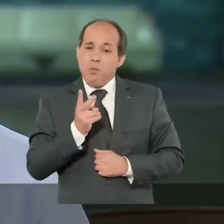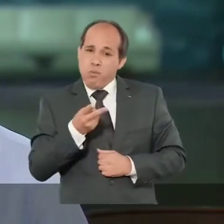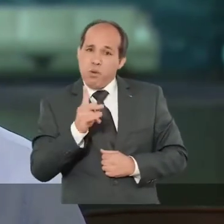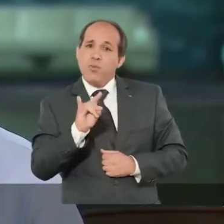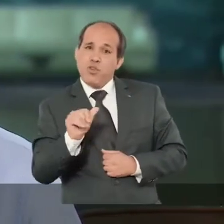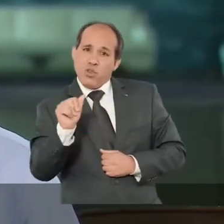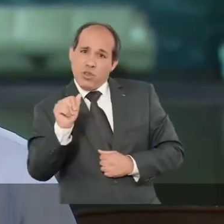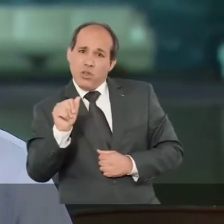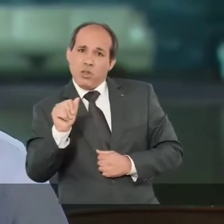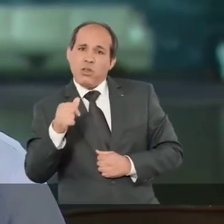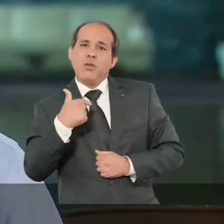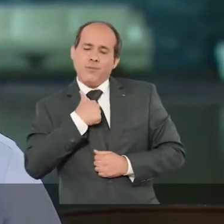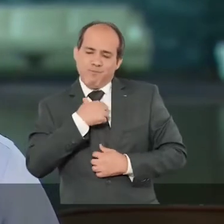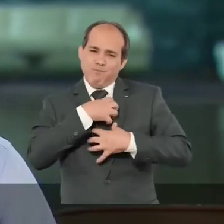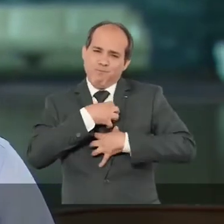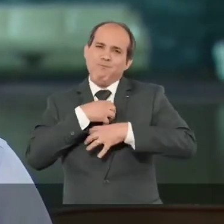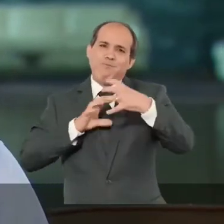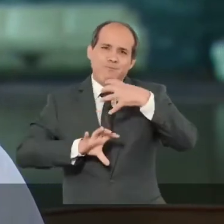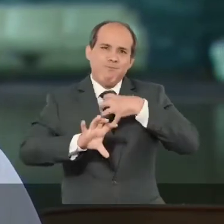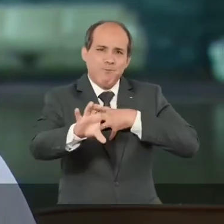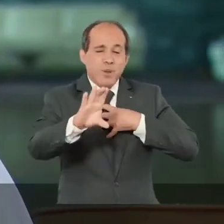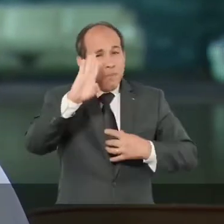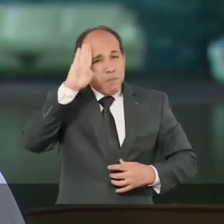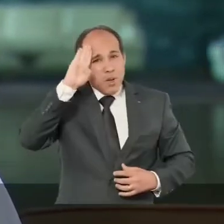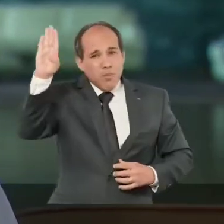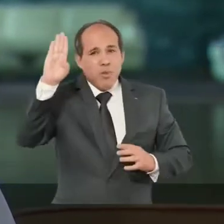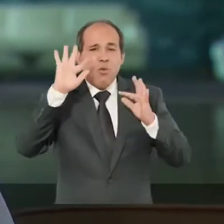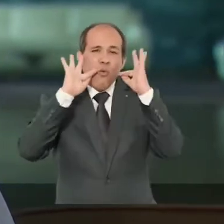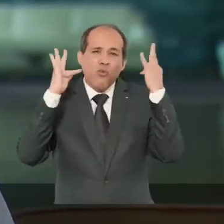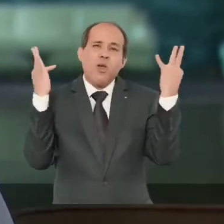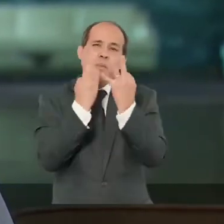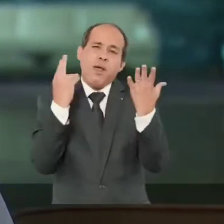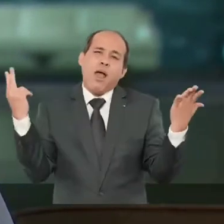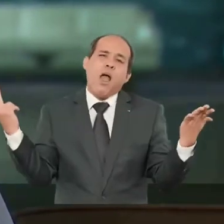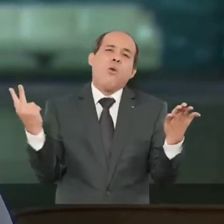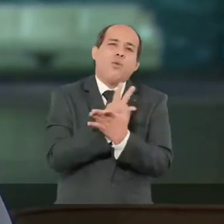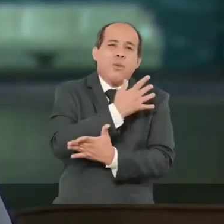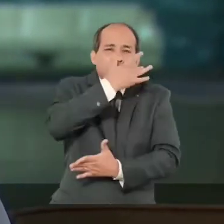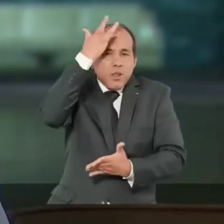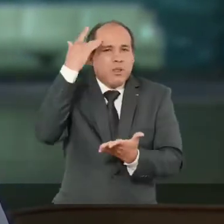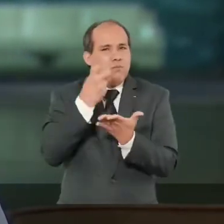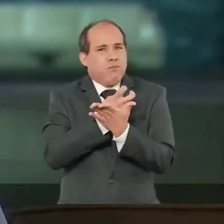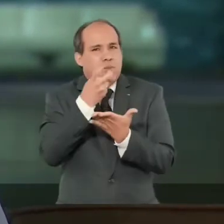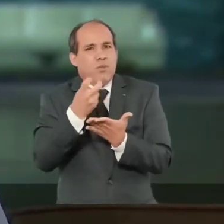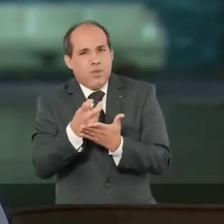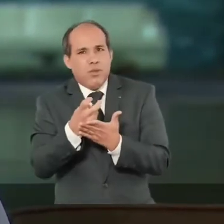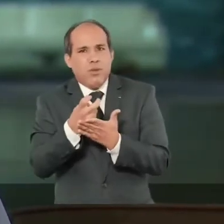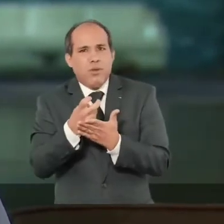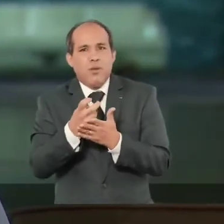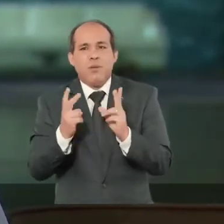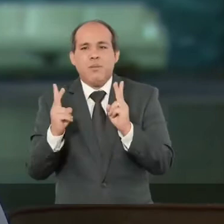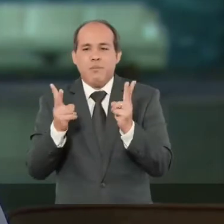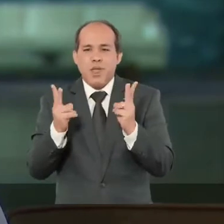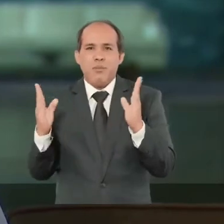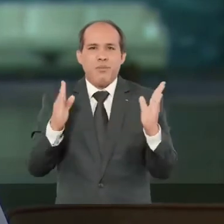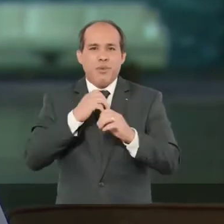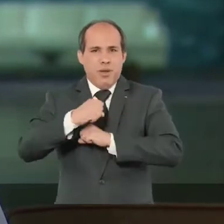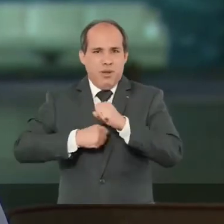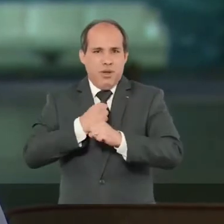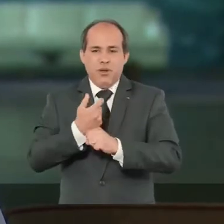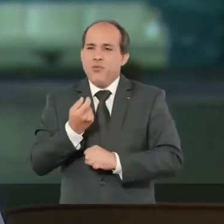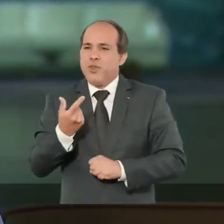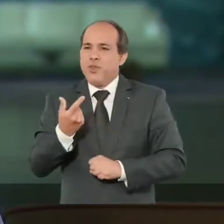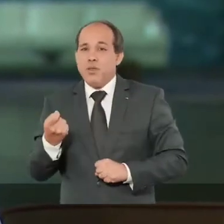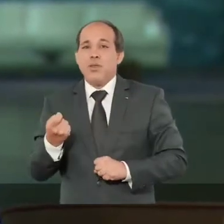nessa ocasião solidarizo-me particularmente com as famílias que perderam seus entes queridos neste ano